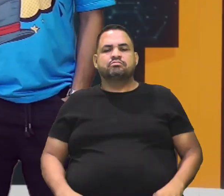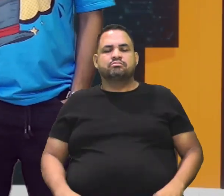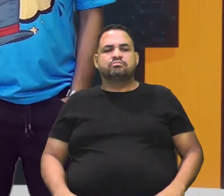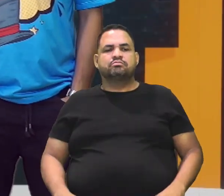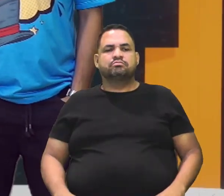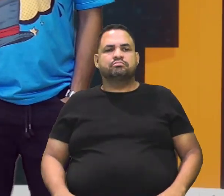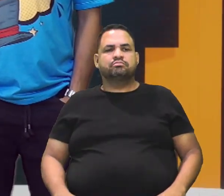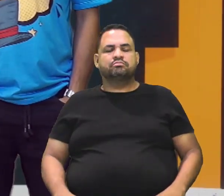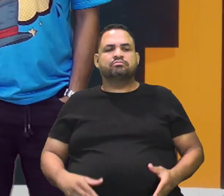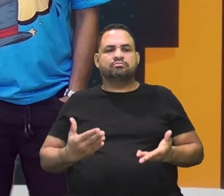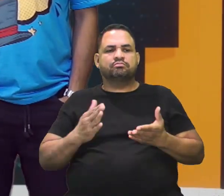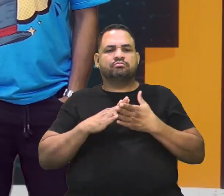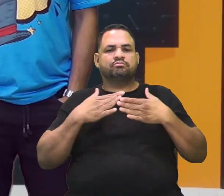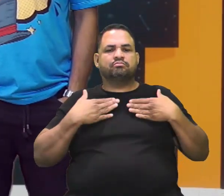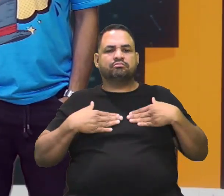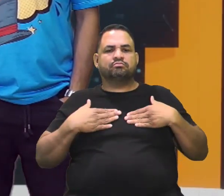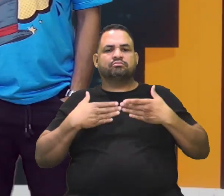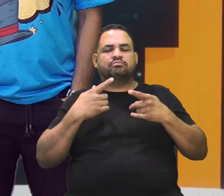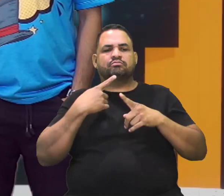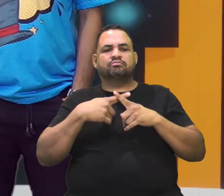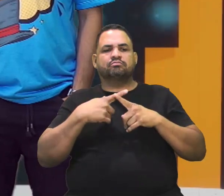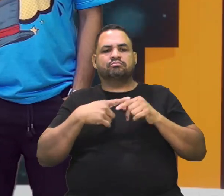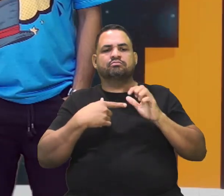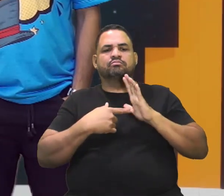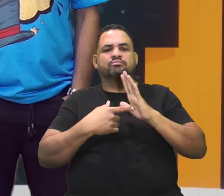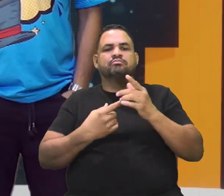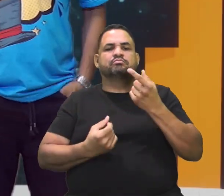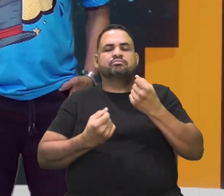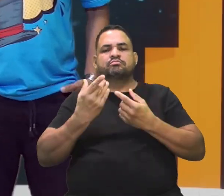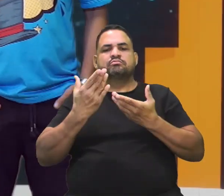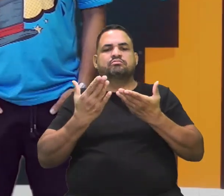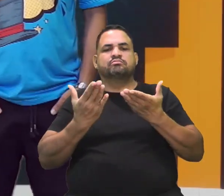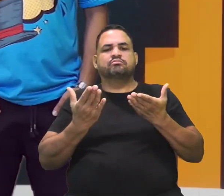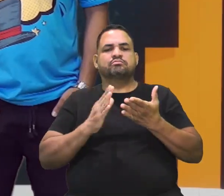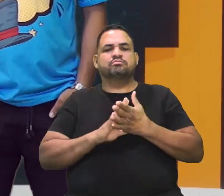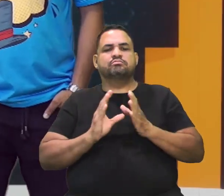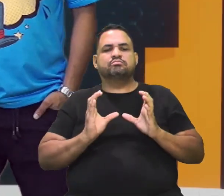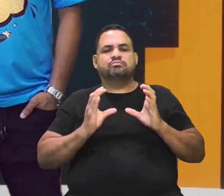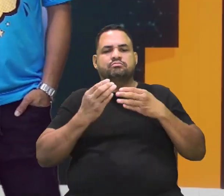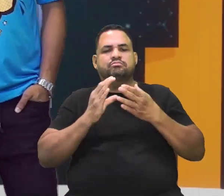ela vem de uma maneira bem tranquila, né? Porque ela traz pra gente alguns elementos.